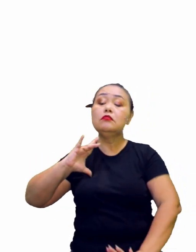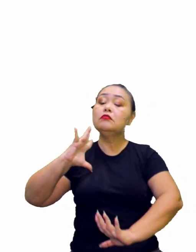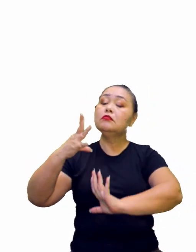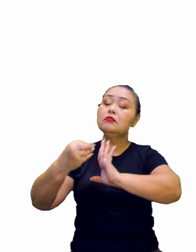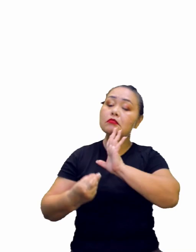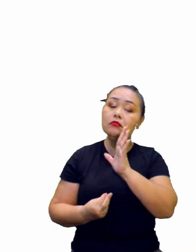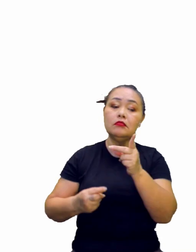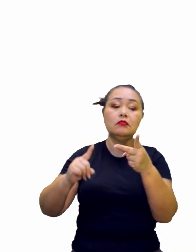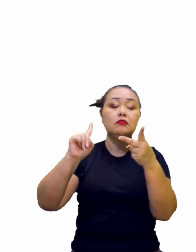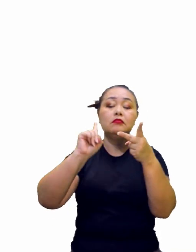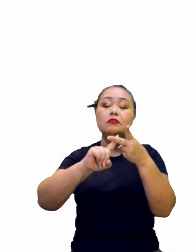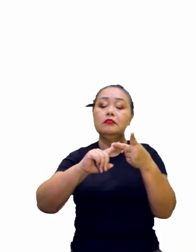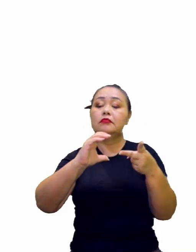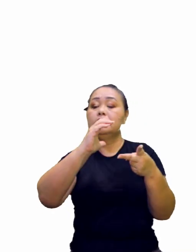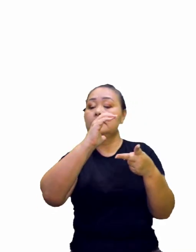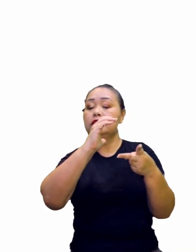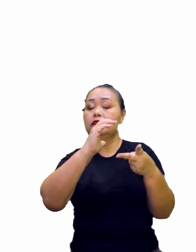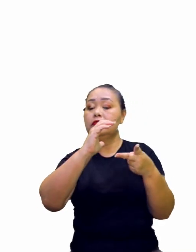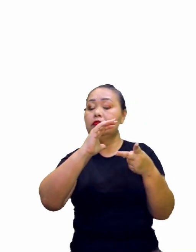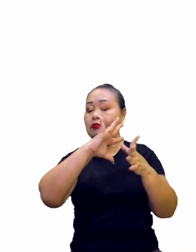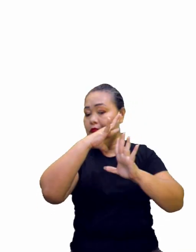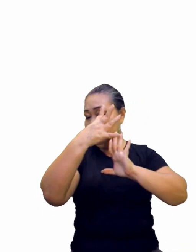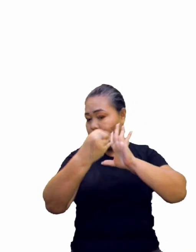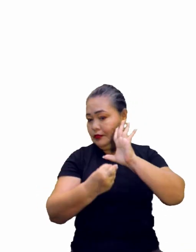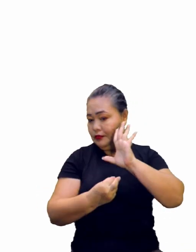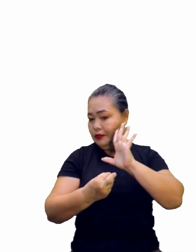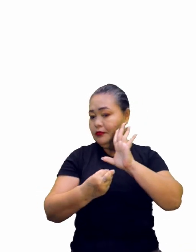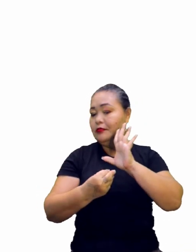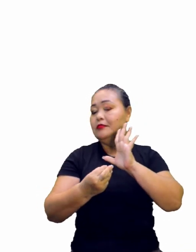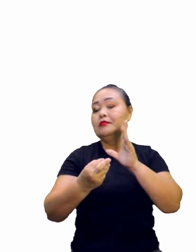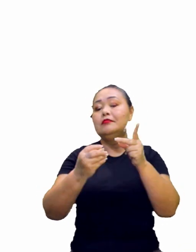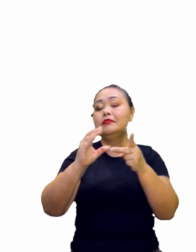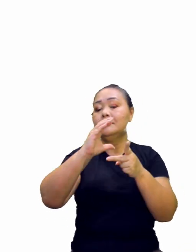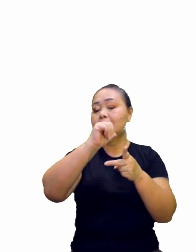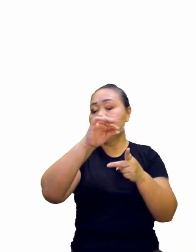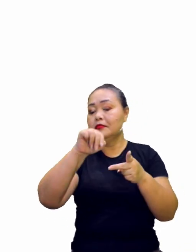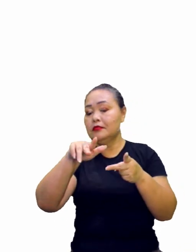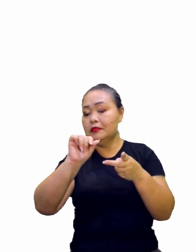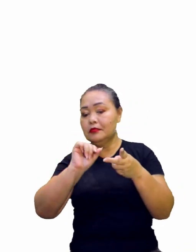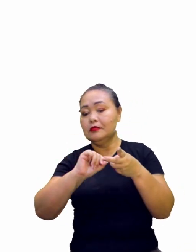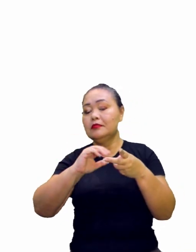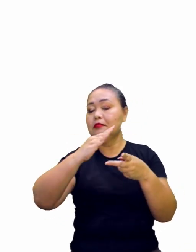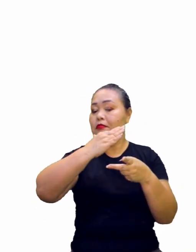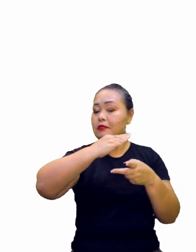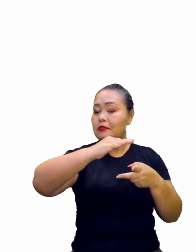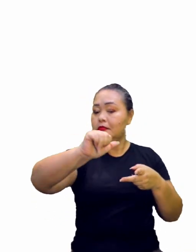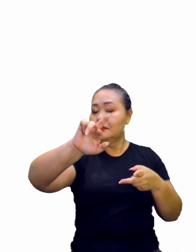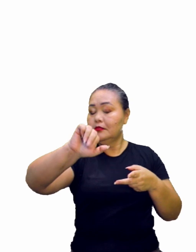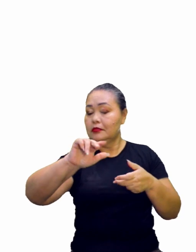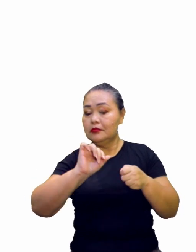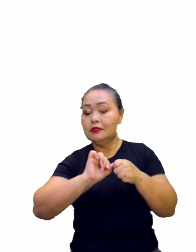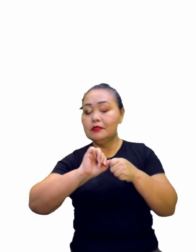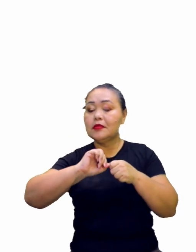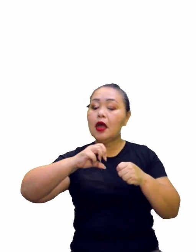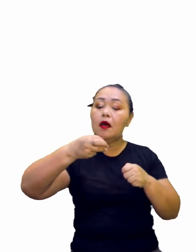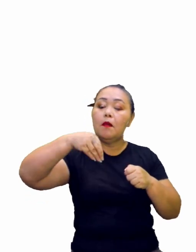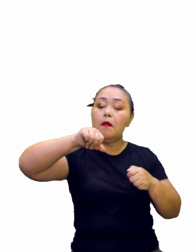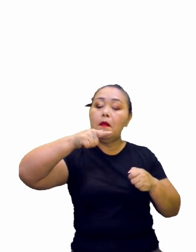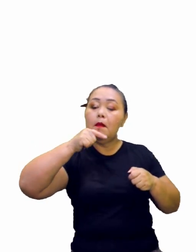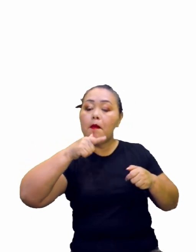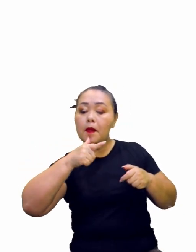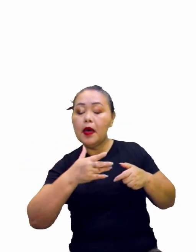amazônico, Amazônia, o bioma amazônico, Caatinga, Cerrado, Mata Atlântica, Pampas